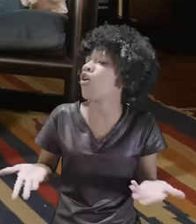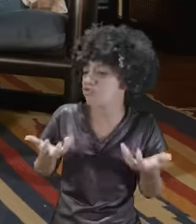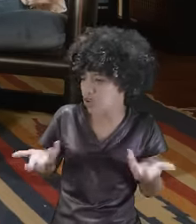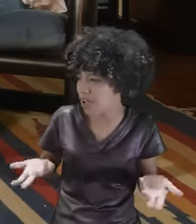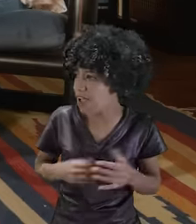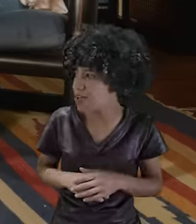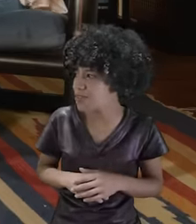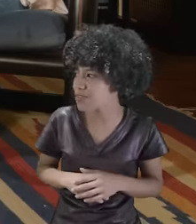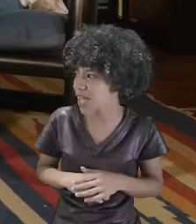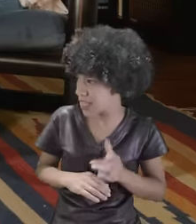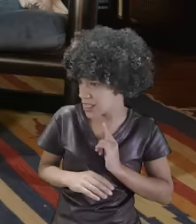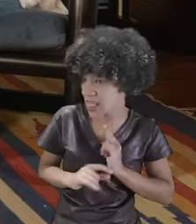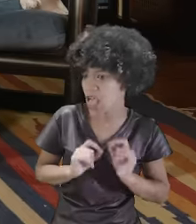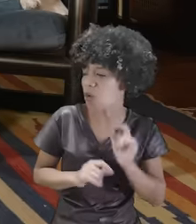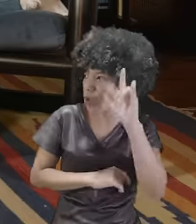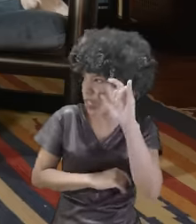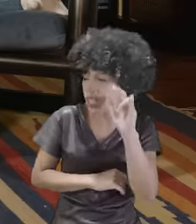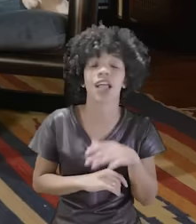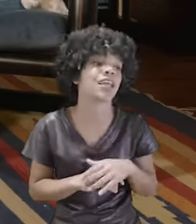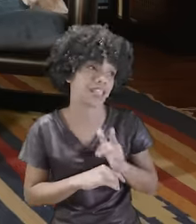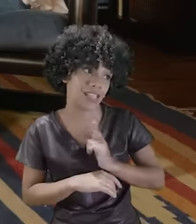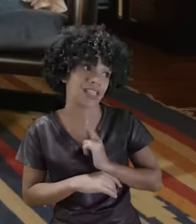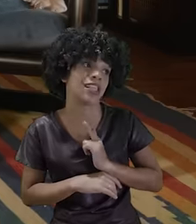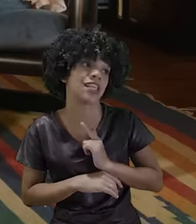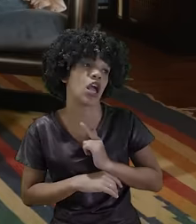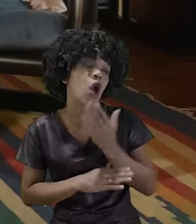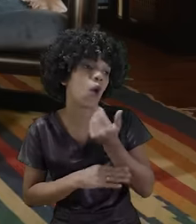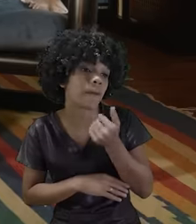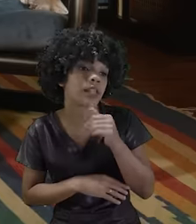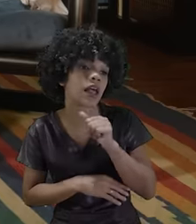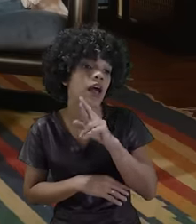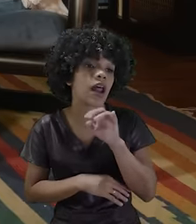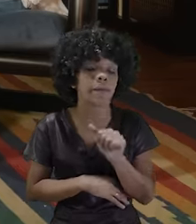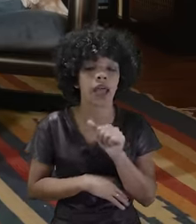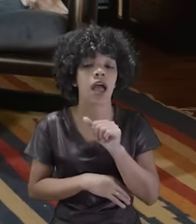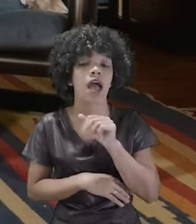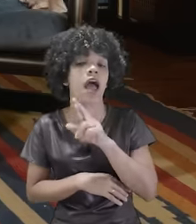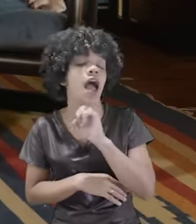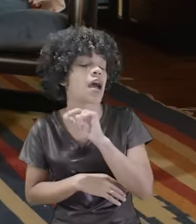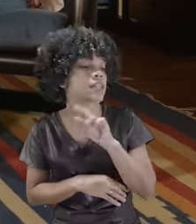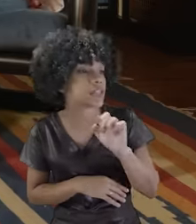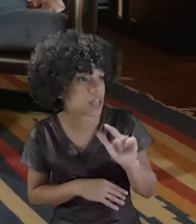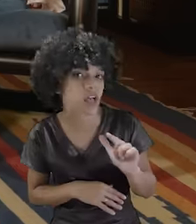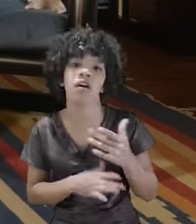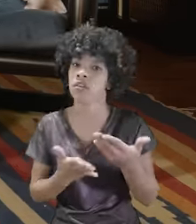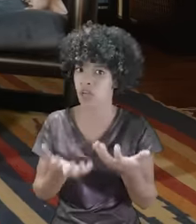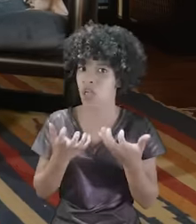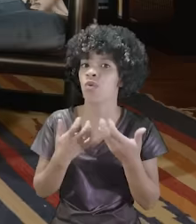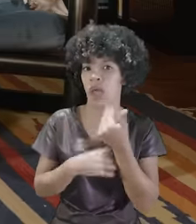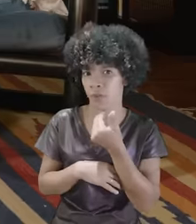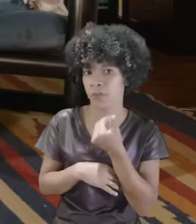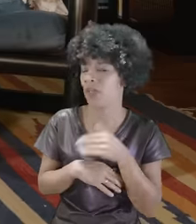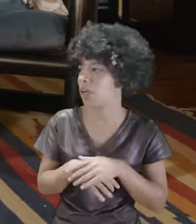eu quero Fala aí tem algum Instagram e tem razão comida árabe razão comida árabe já dá um pouco